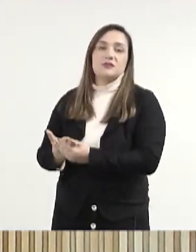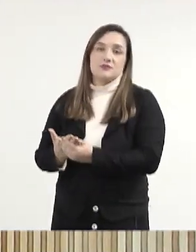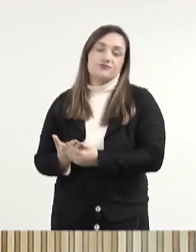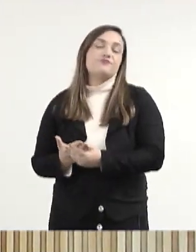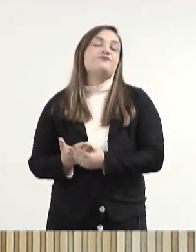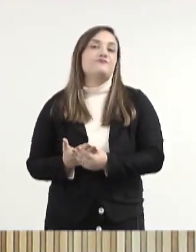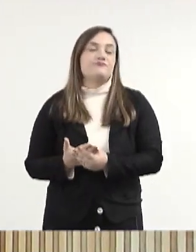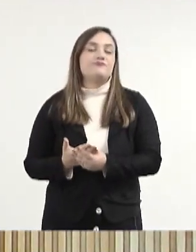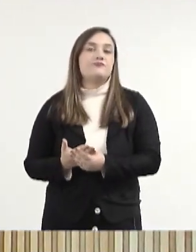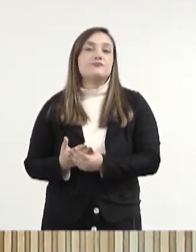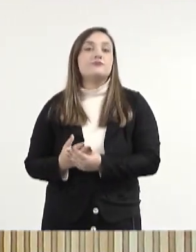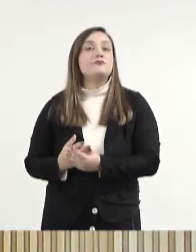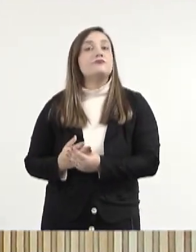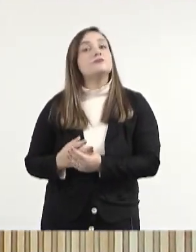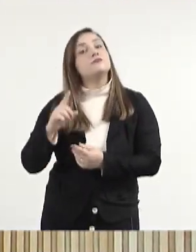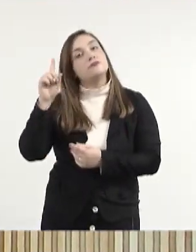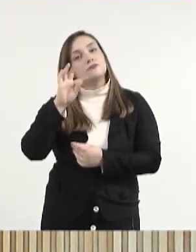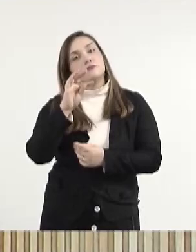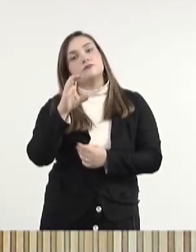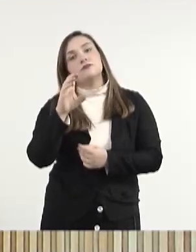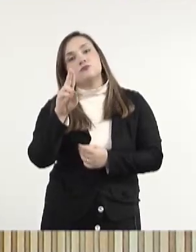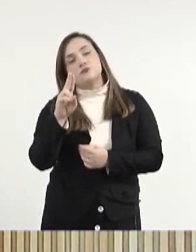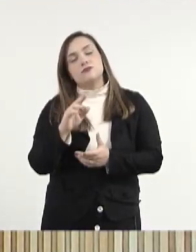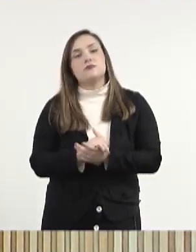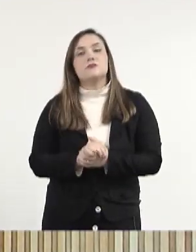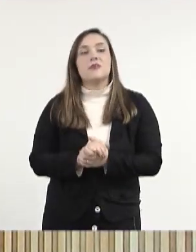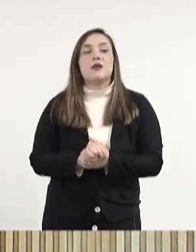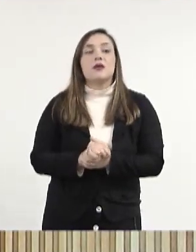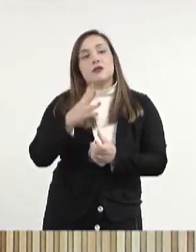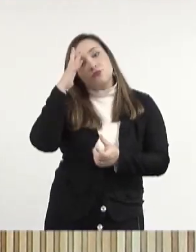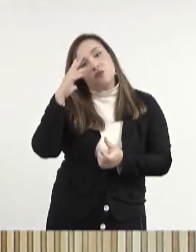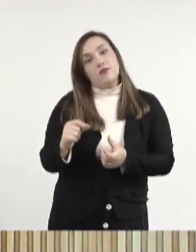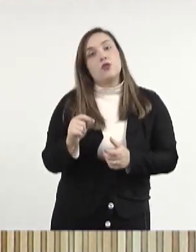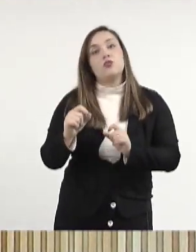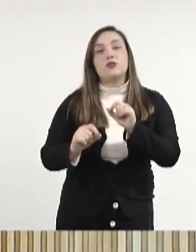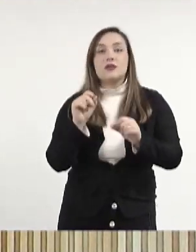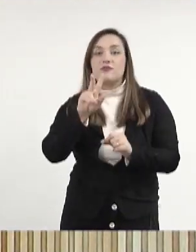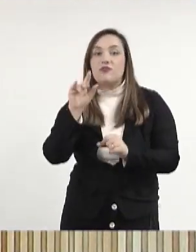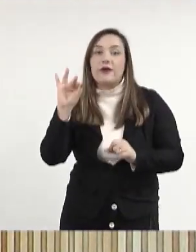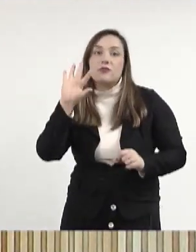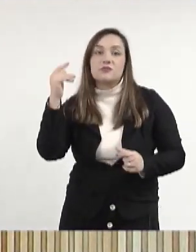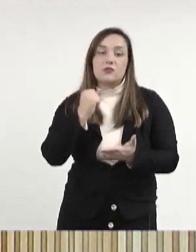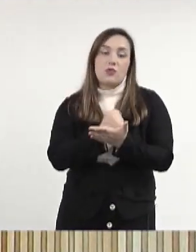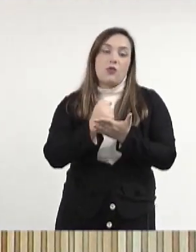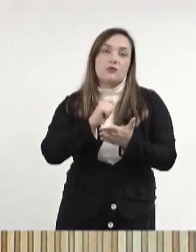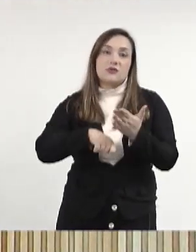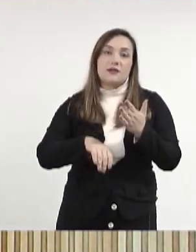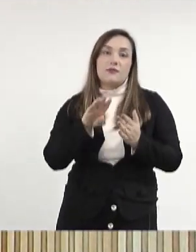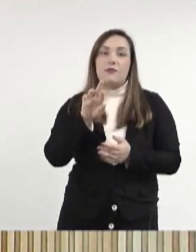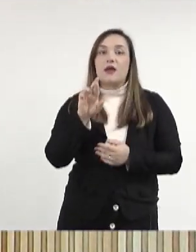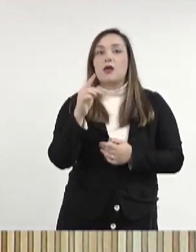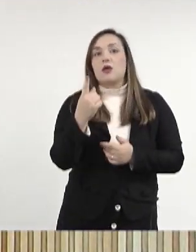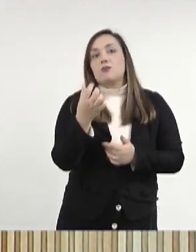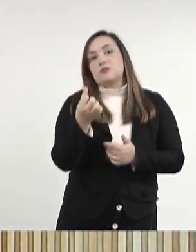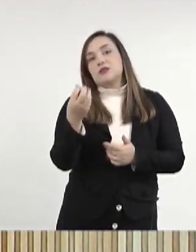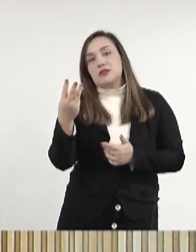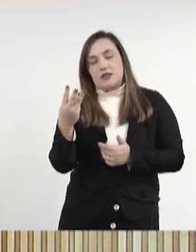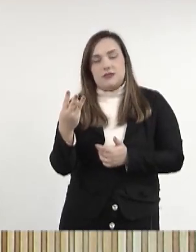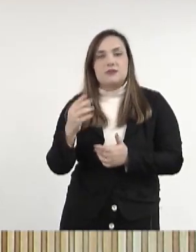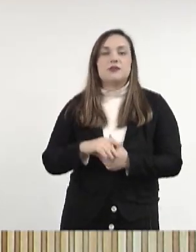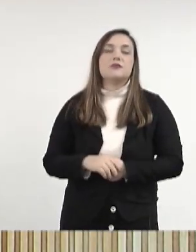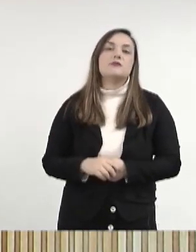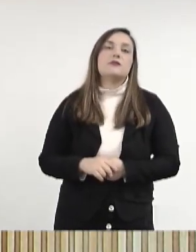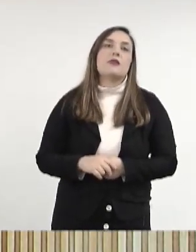que tramita lá no TCU e que definiria qual o rumo do contrato da BR-163, da concessão da